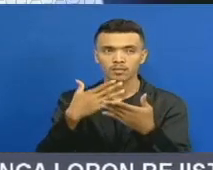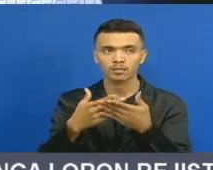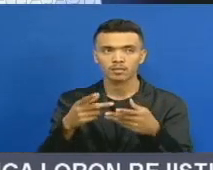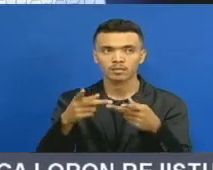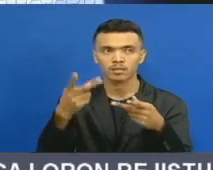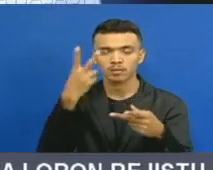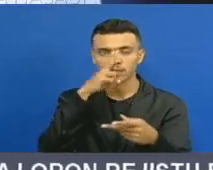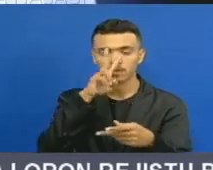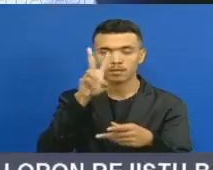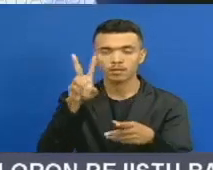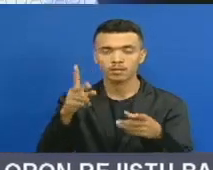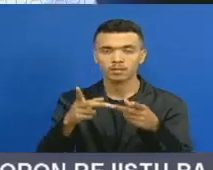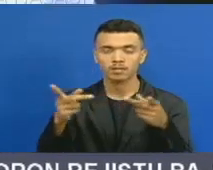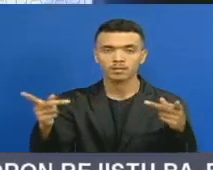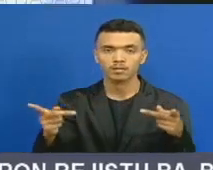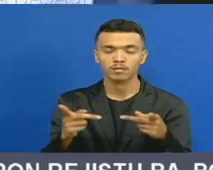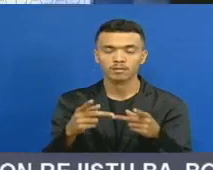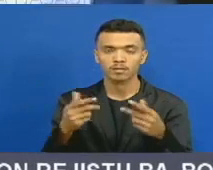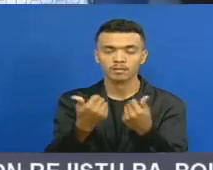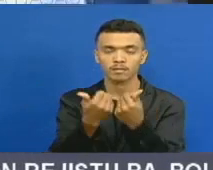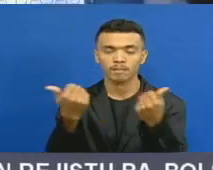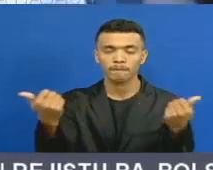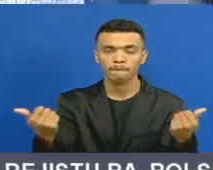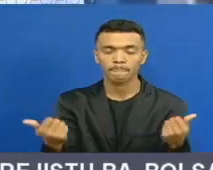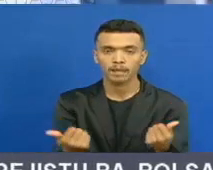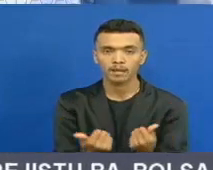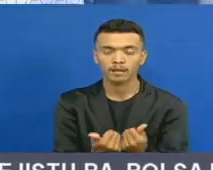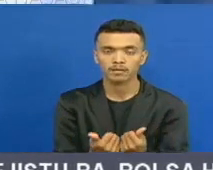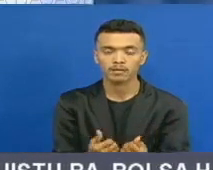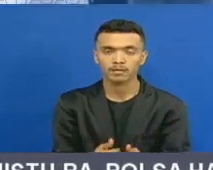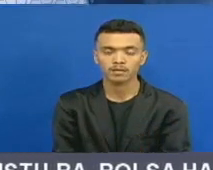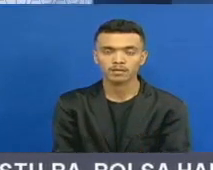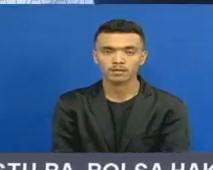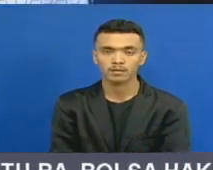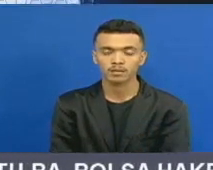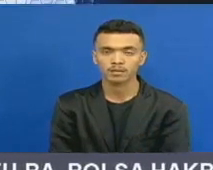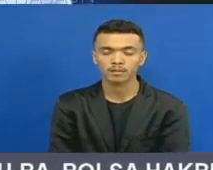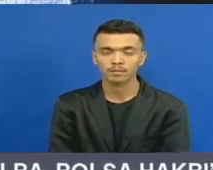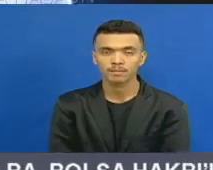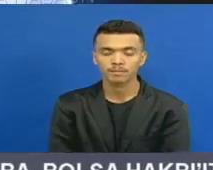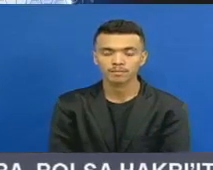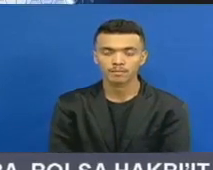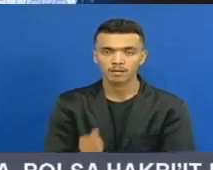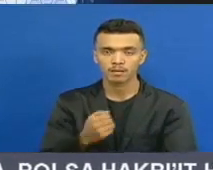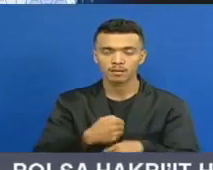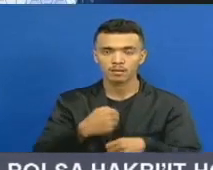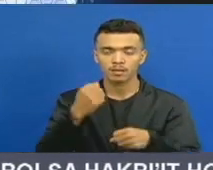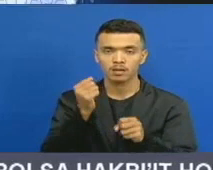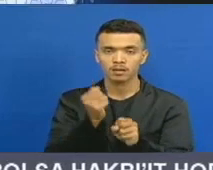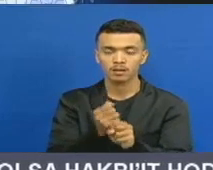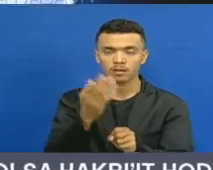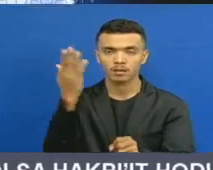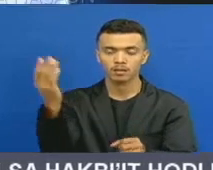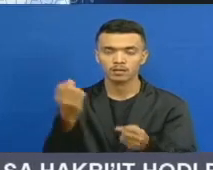campo, para a associação cessar, através do cessar minha intervenção de bem para halo e